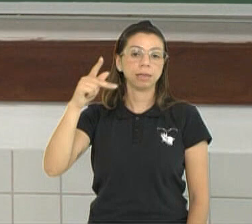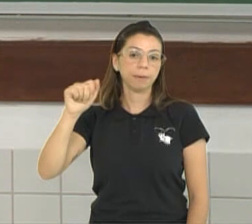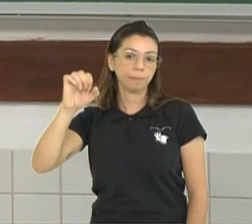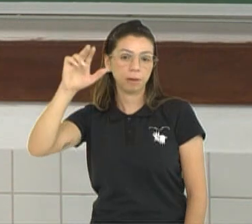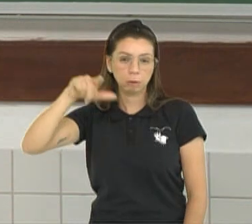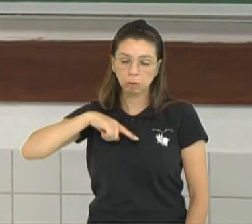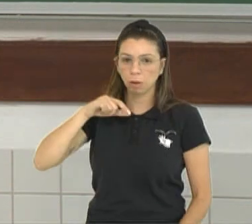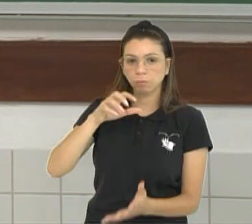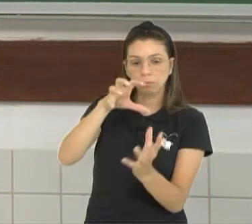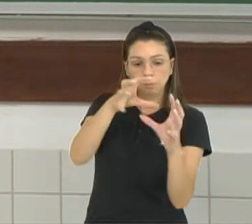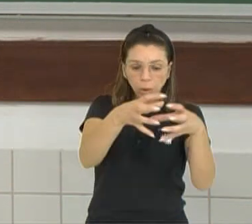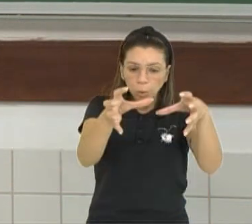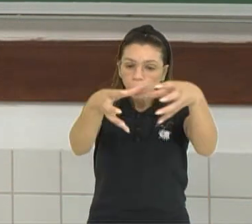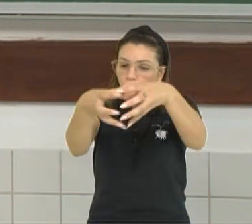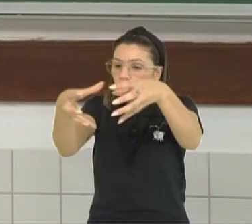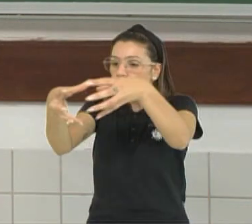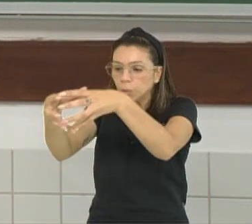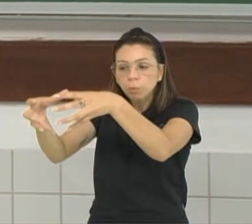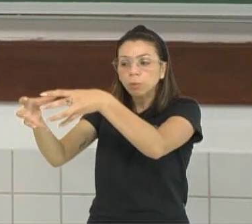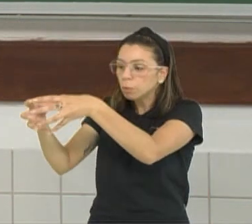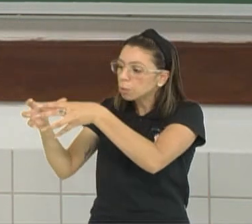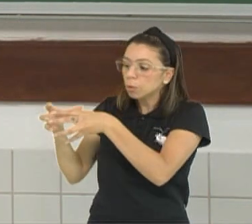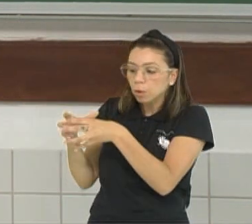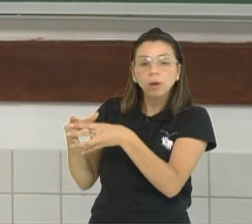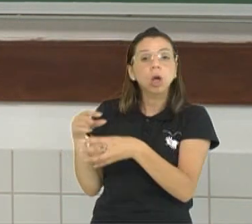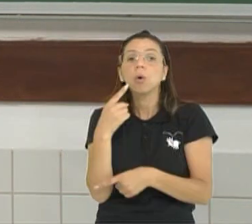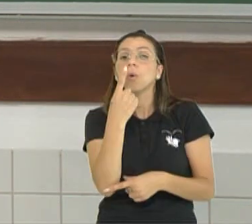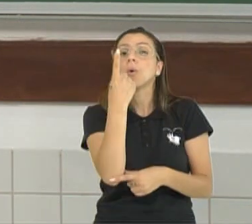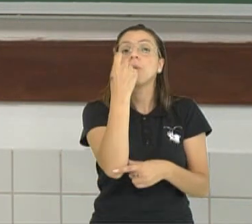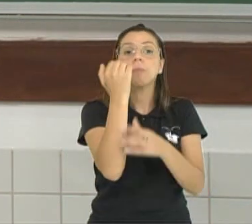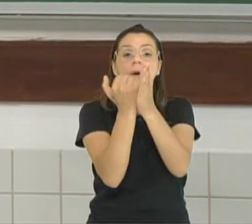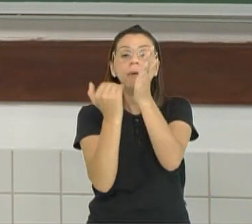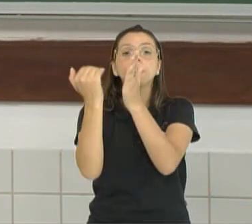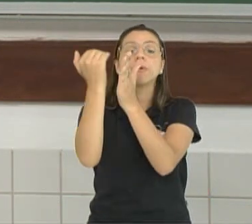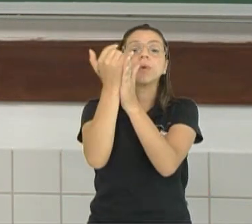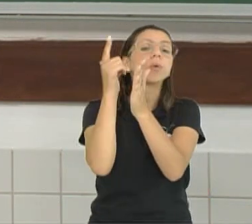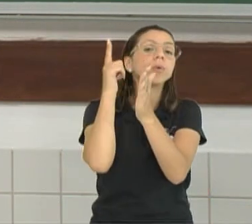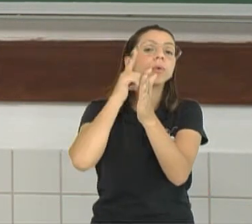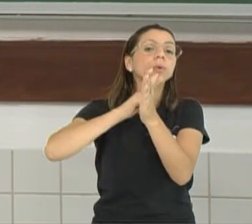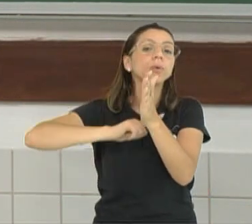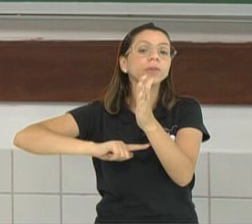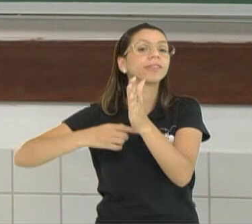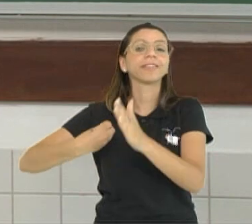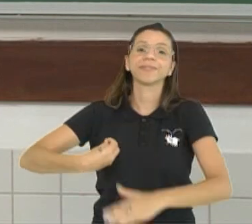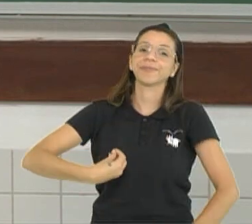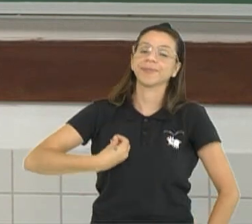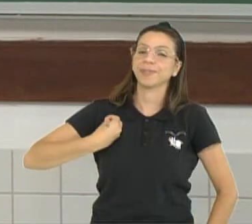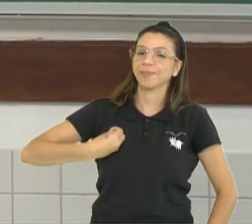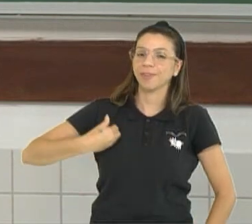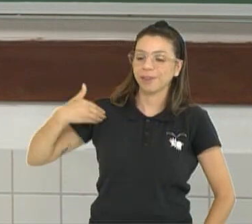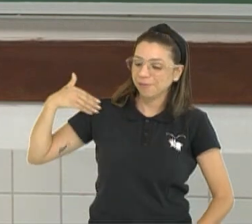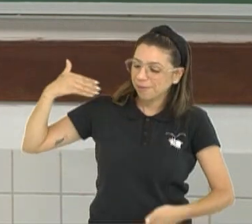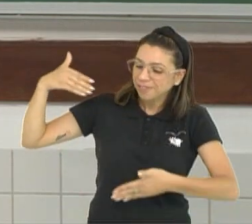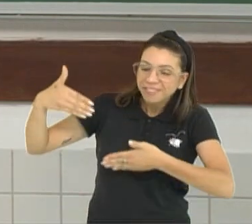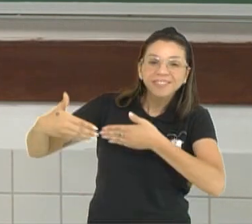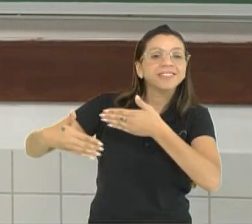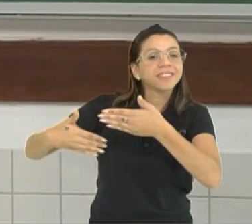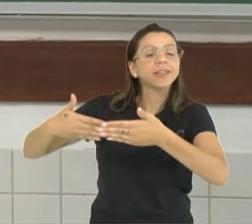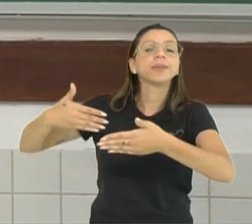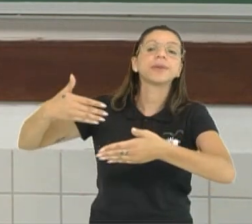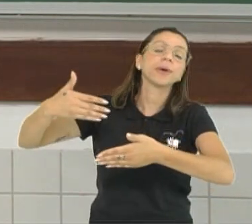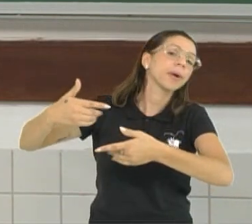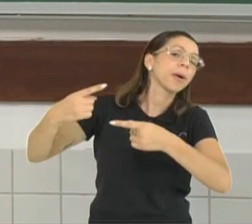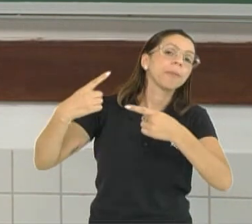espécies e dentre essas espécies, uma delas vai conseguir sobreviver porque ela foi